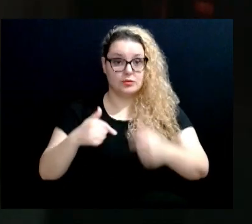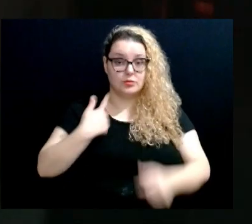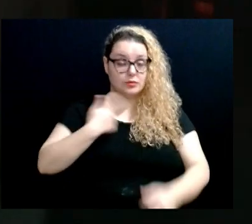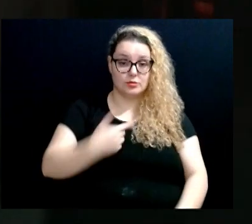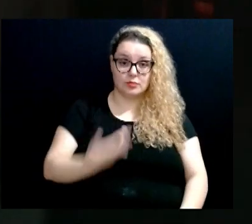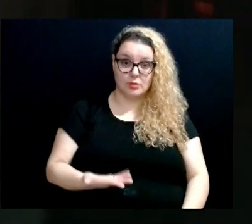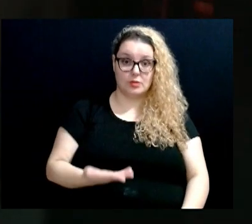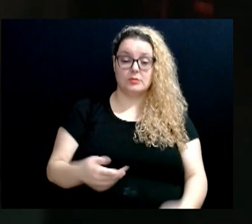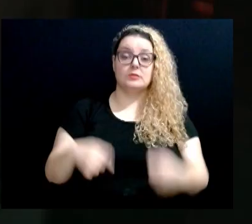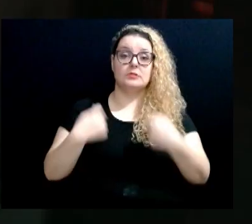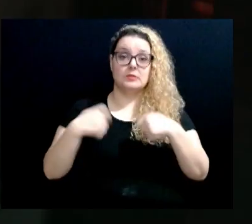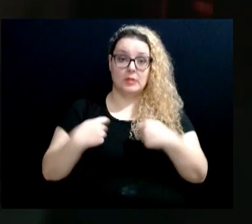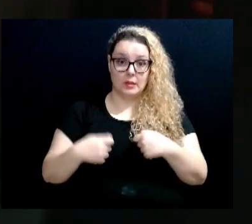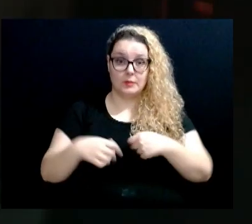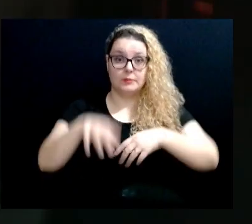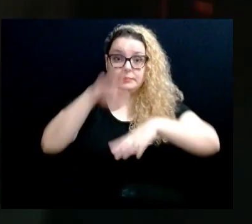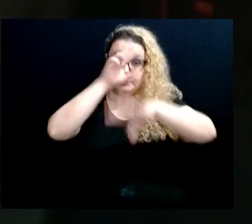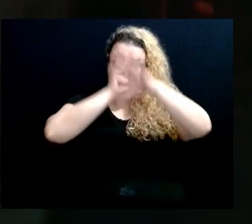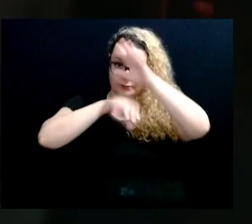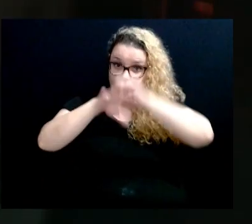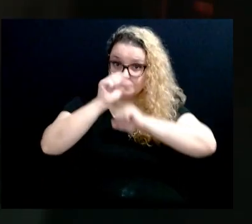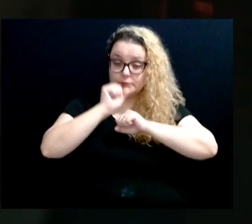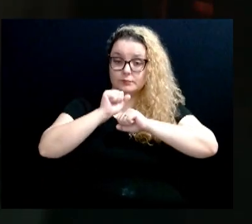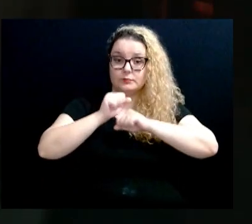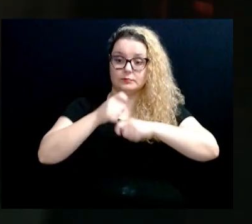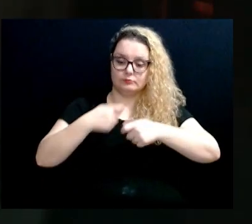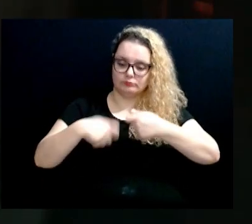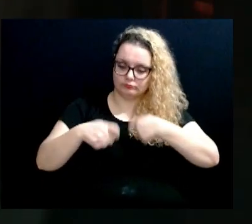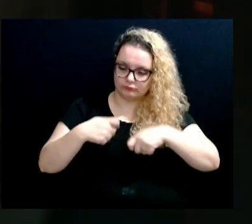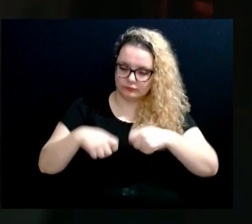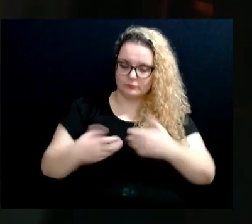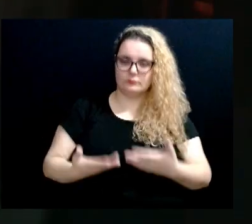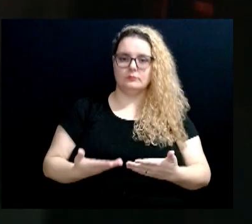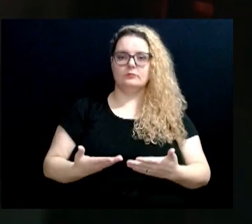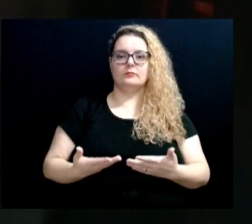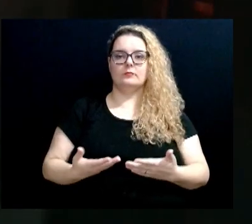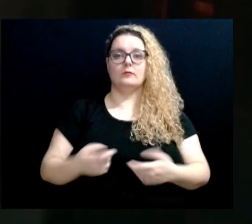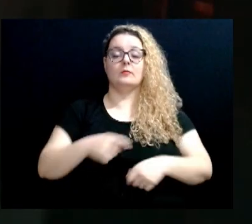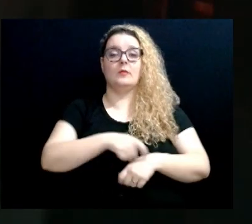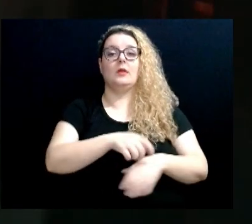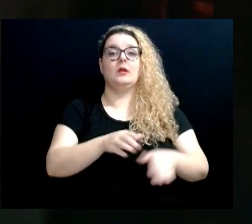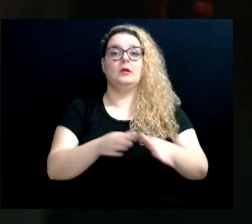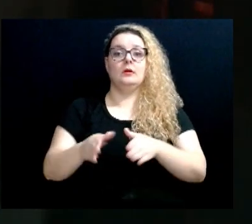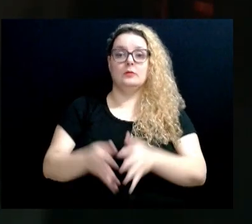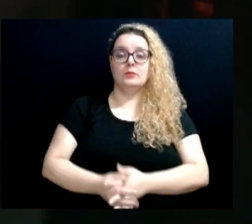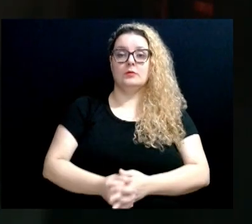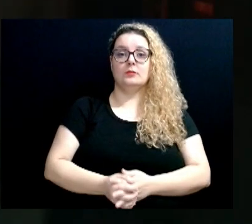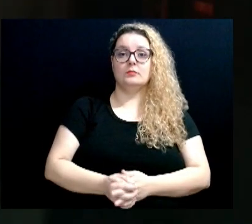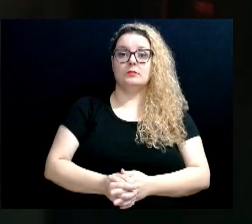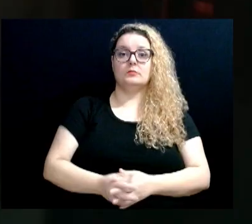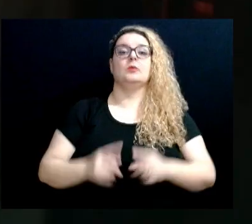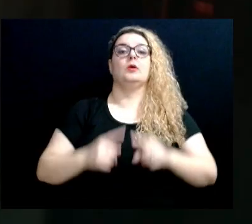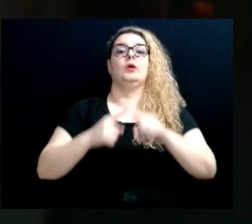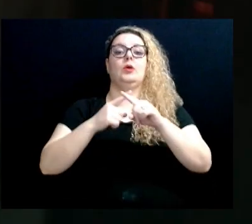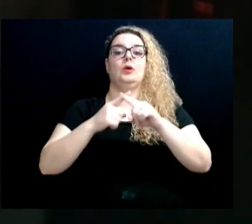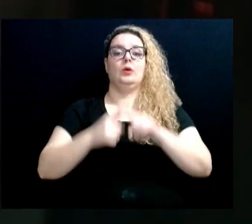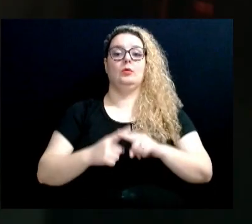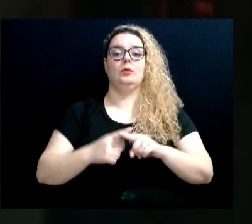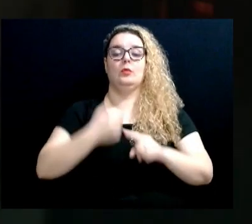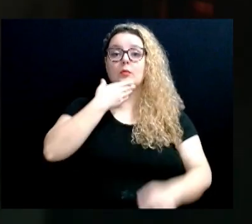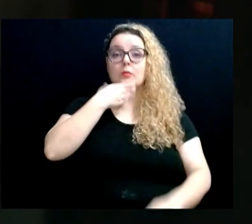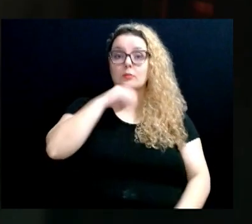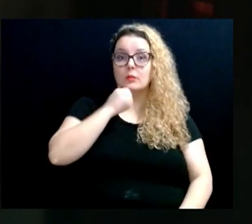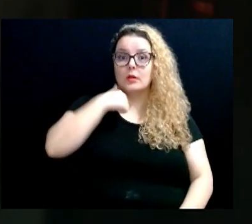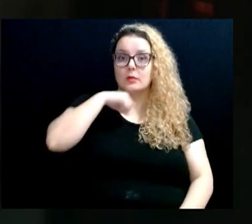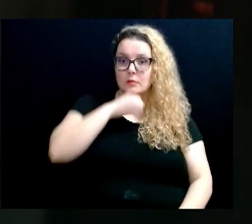precisamos aprender a manejar essa situação. Competição entre pais e filhos.